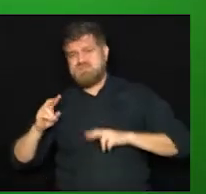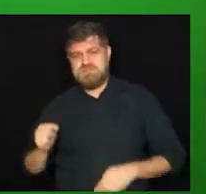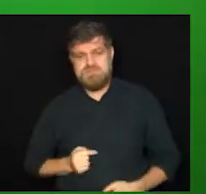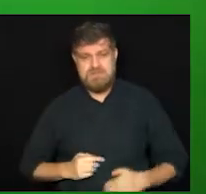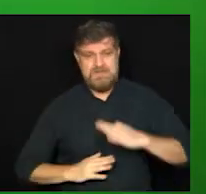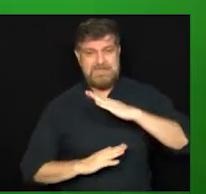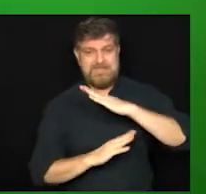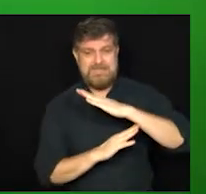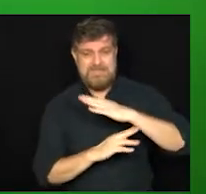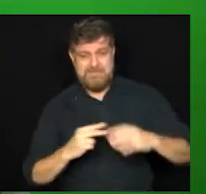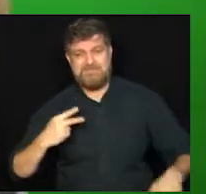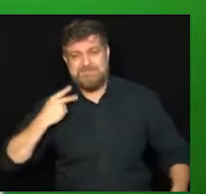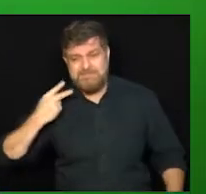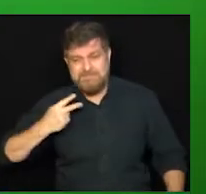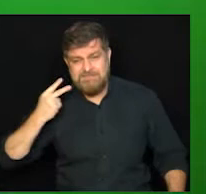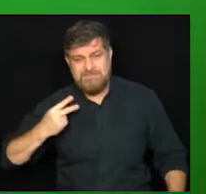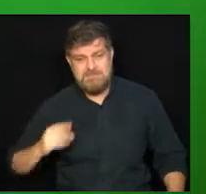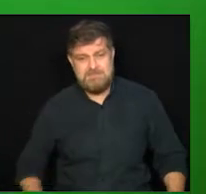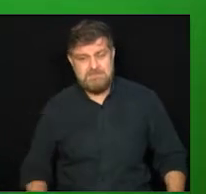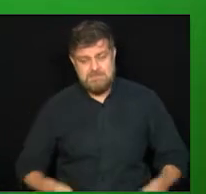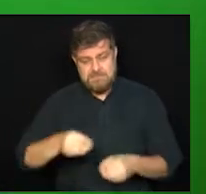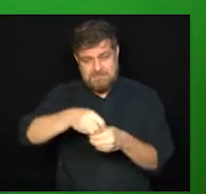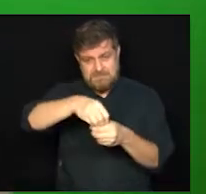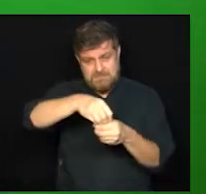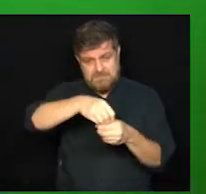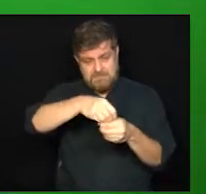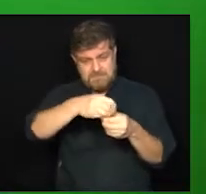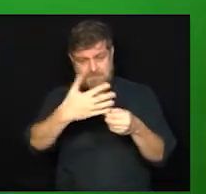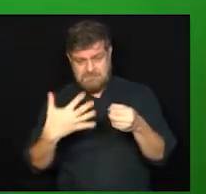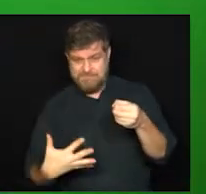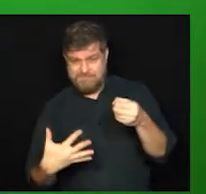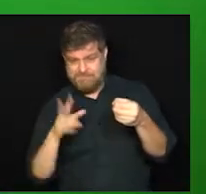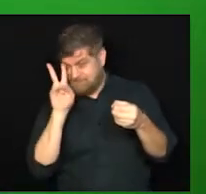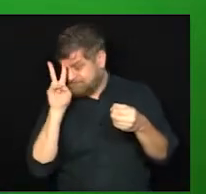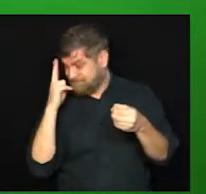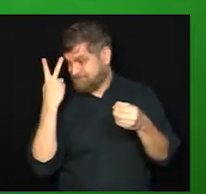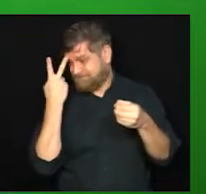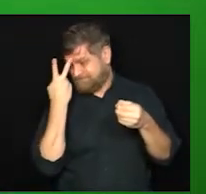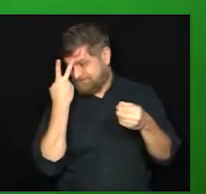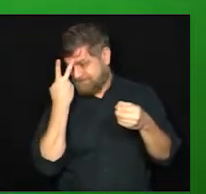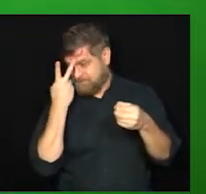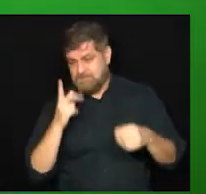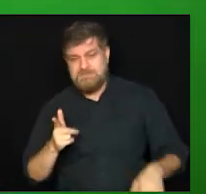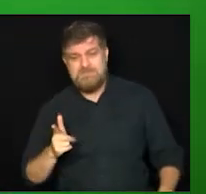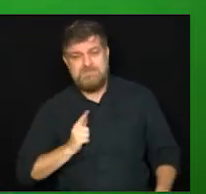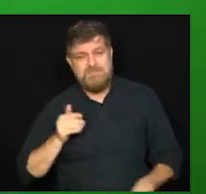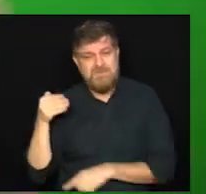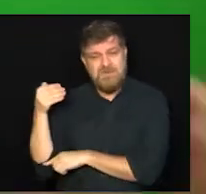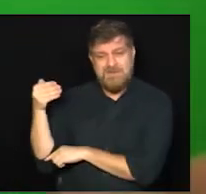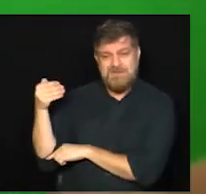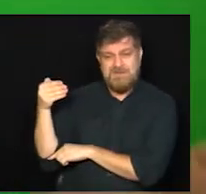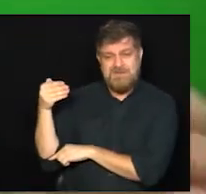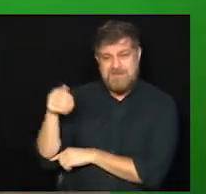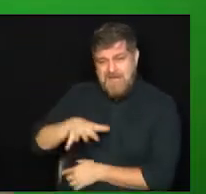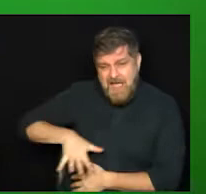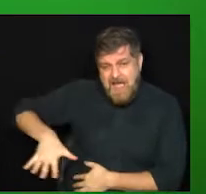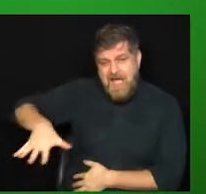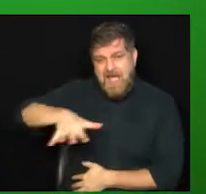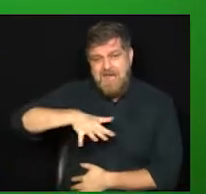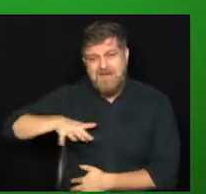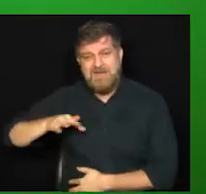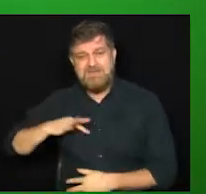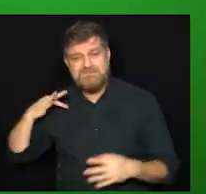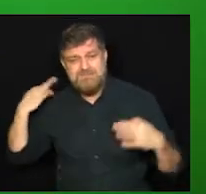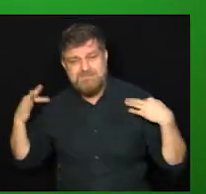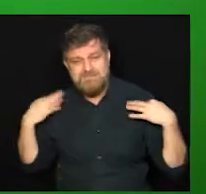casa. Conceitos terão que ser revistos. A hotelaria, o setor de eventos deverão